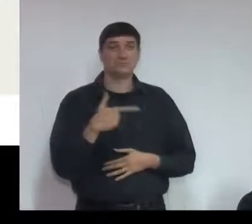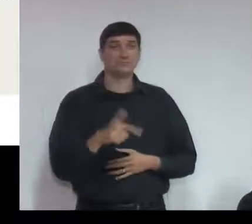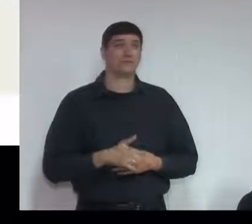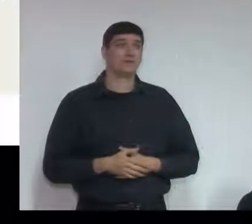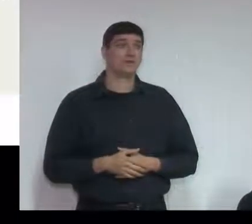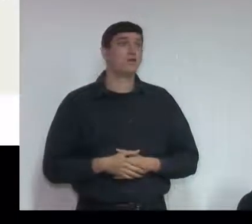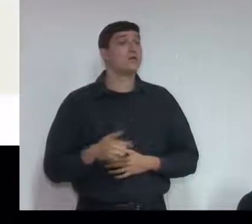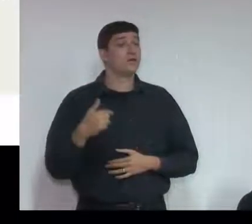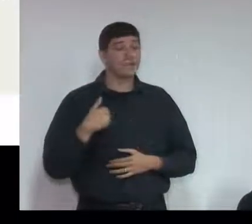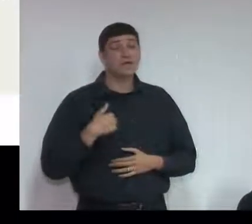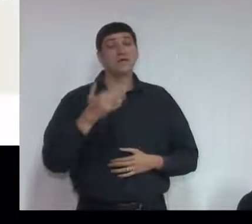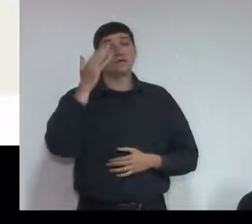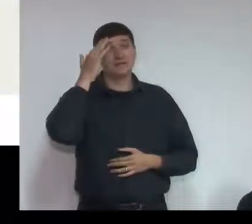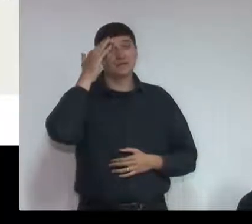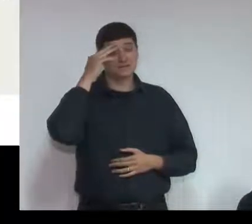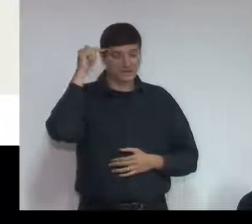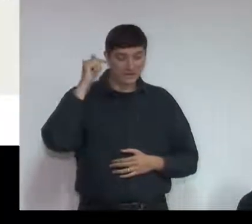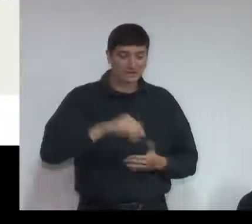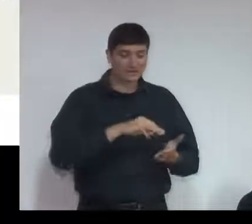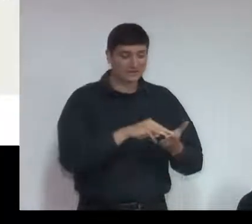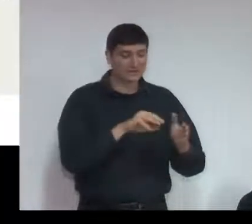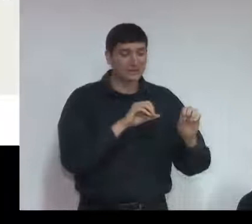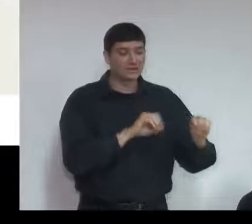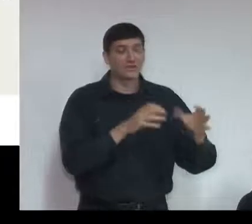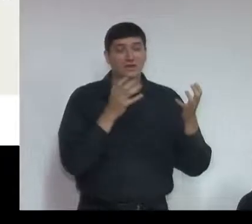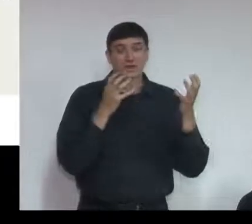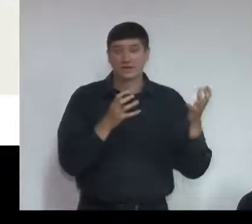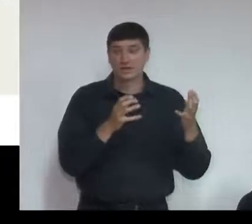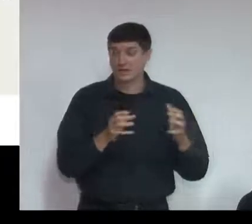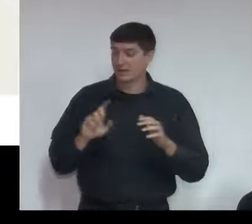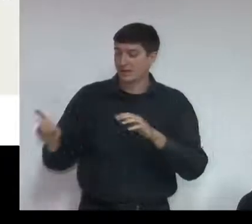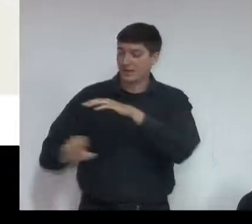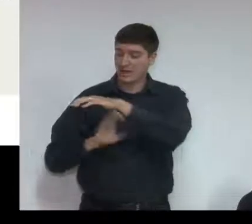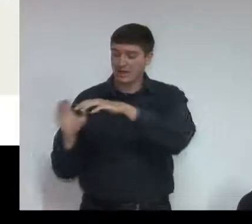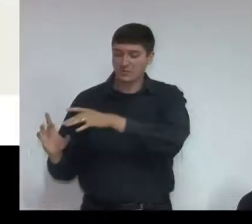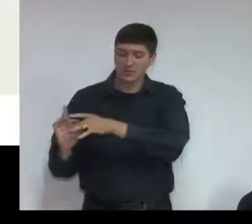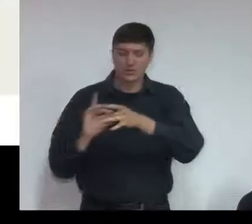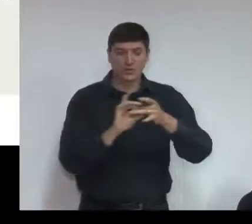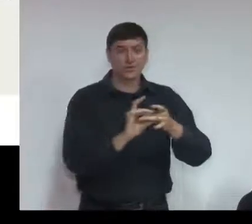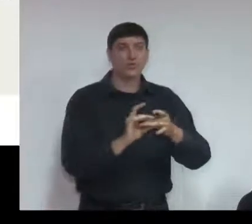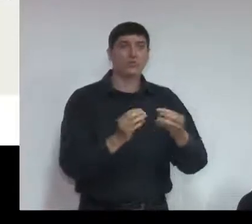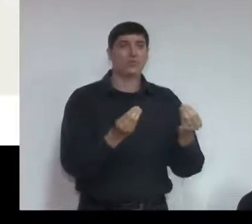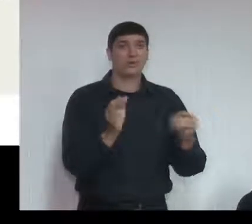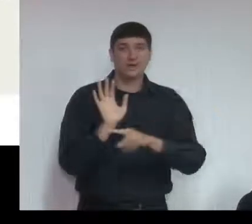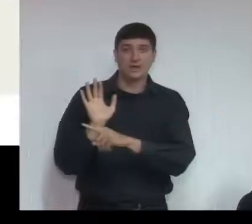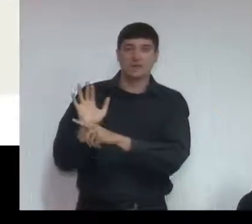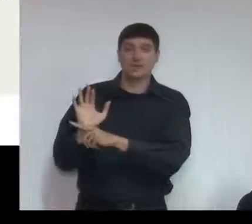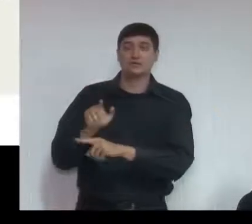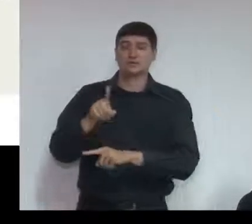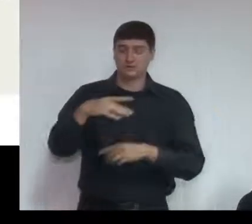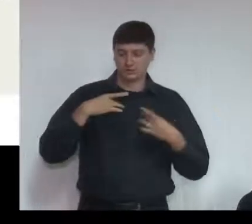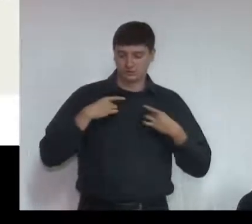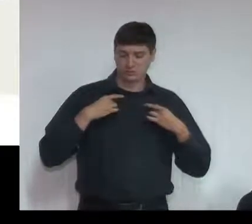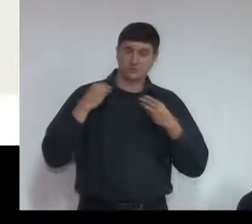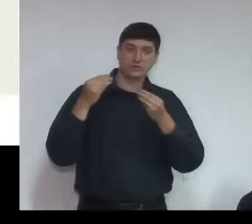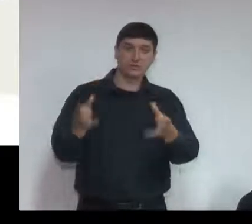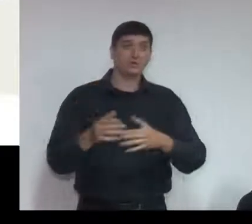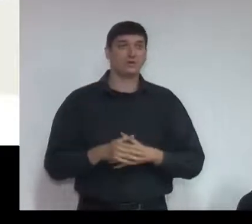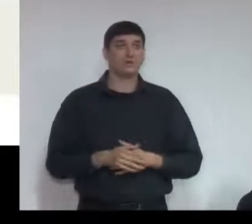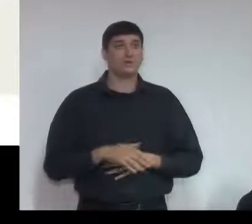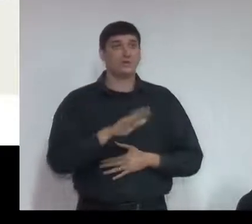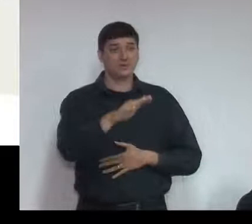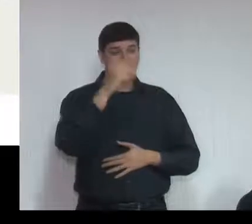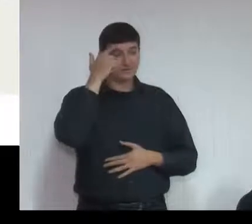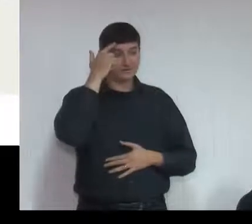buscado parcerias público-privadas. Mas será que essa parceria não é um lavar as mãos da municipalidade? Eu não